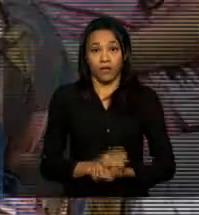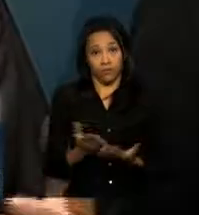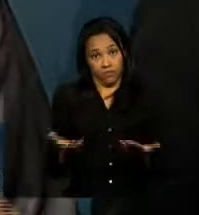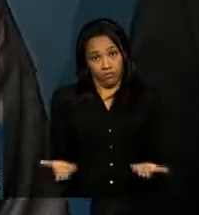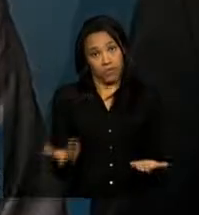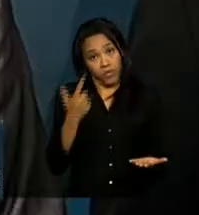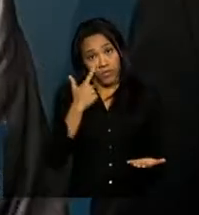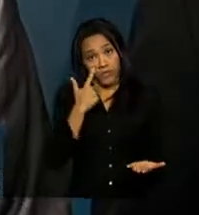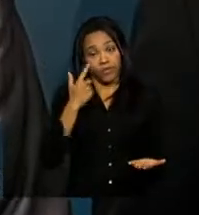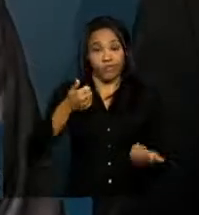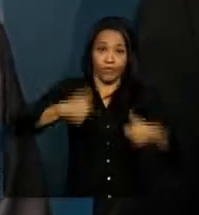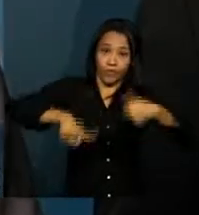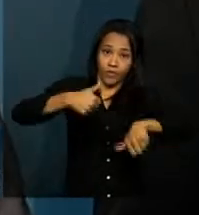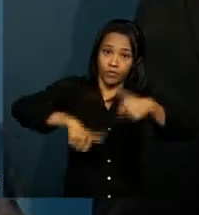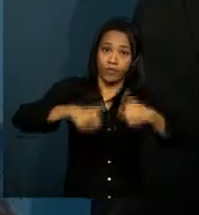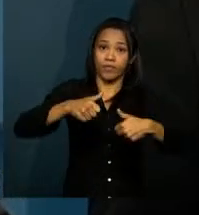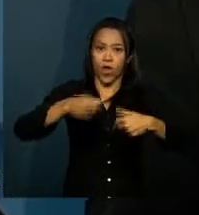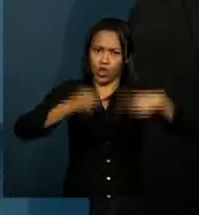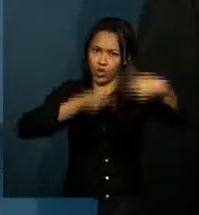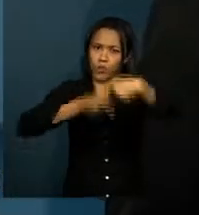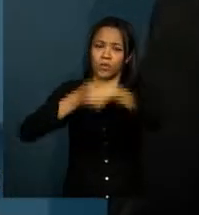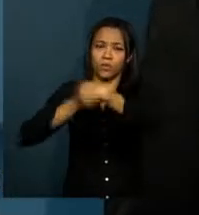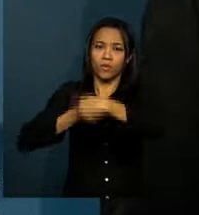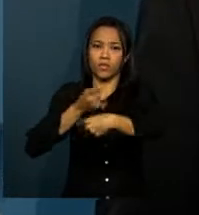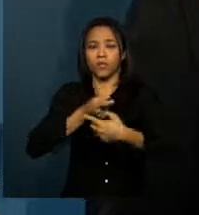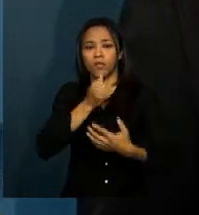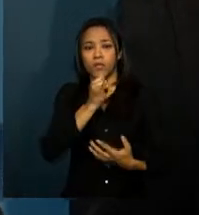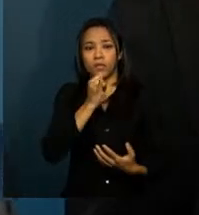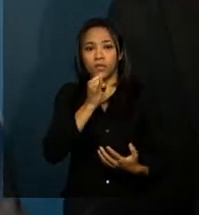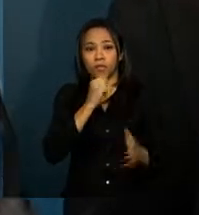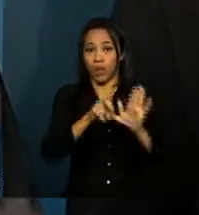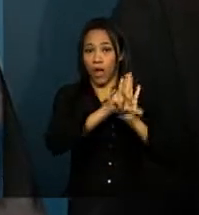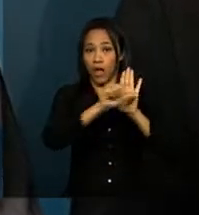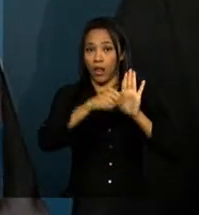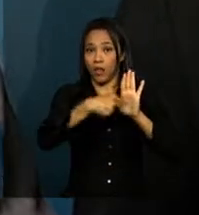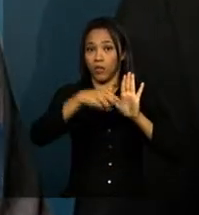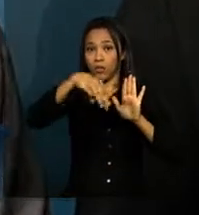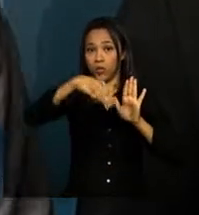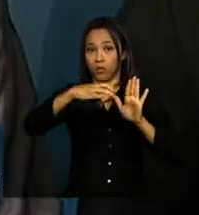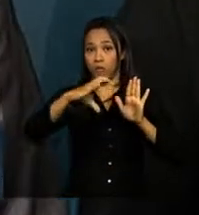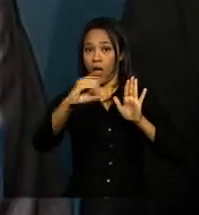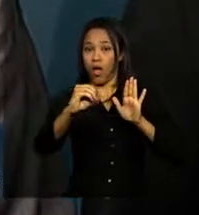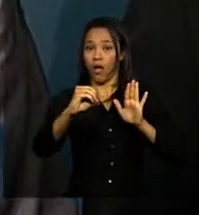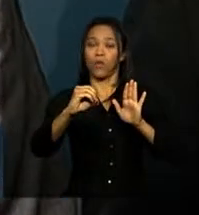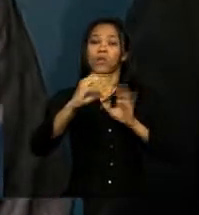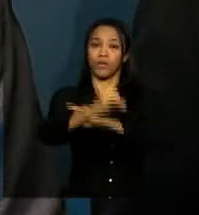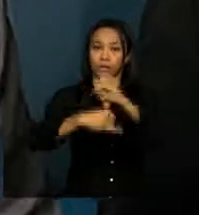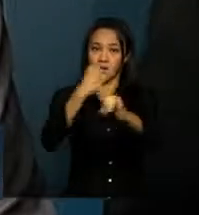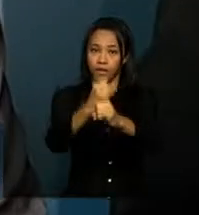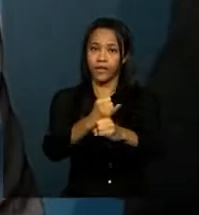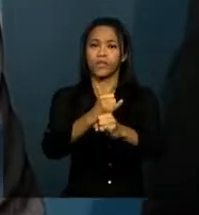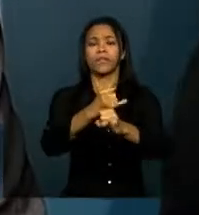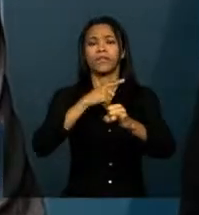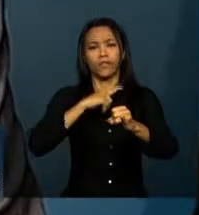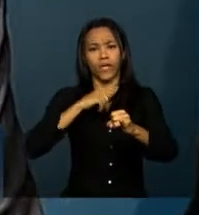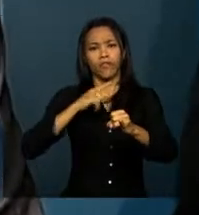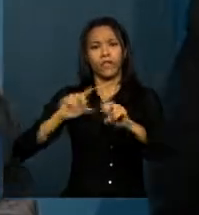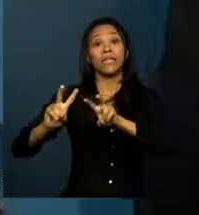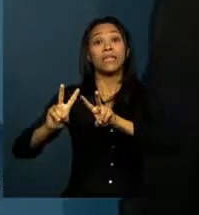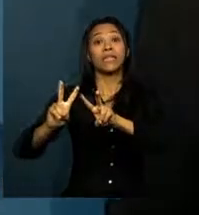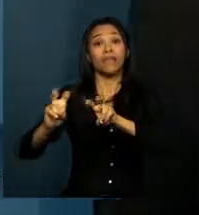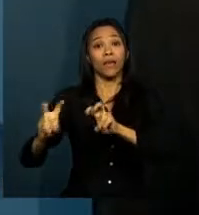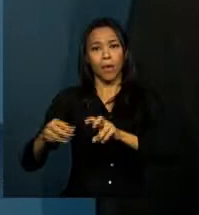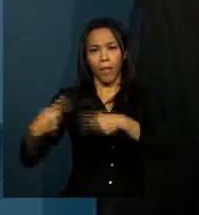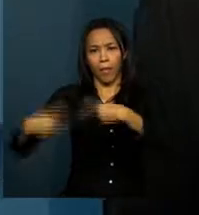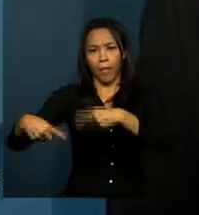e vamos discuti-la. Na questão do Marco Civil da internet, houve todo um conjunto de discussões que ficaram para a